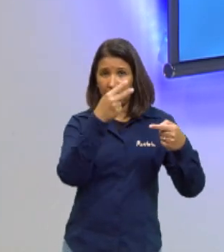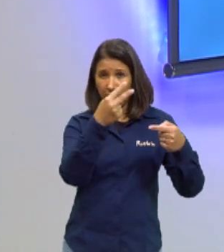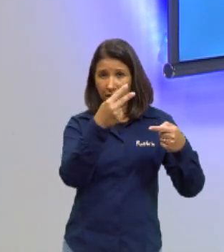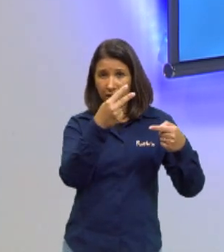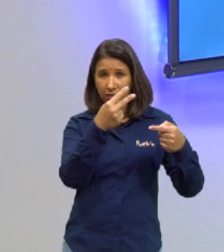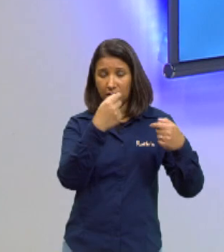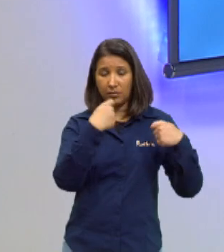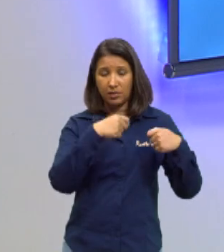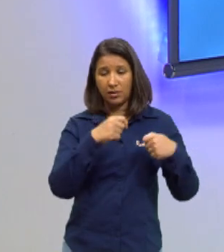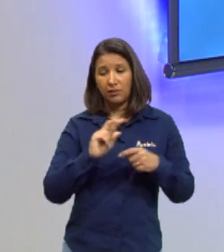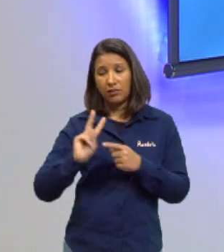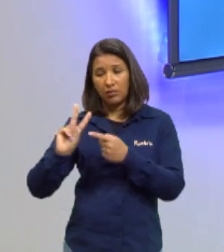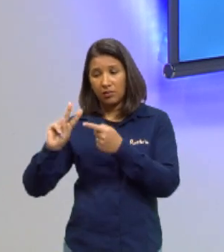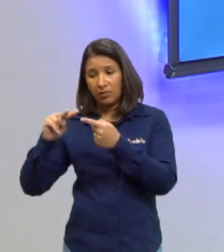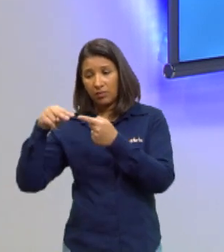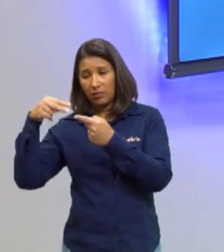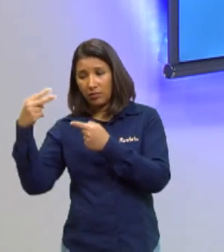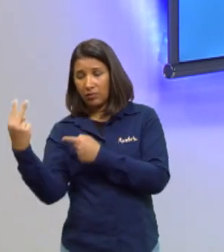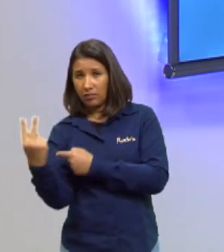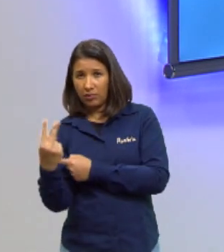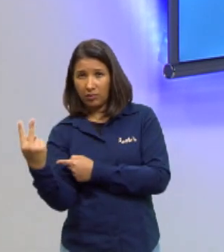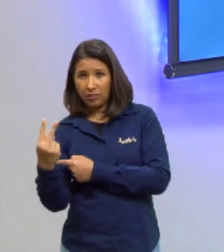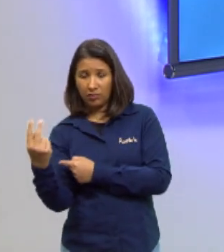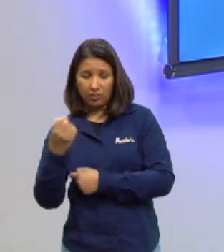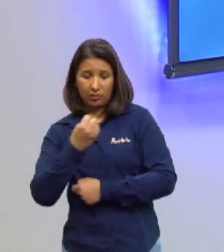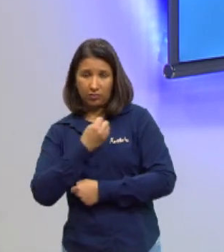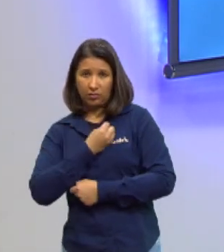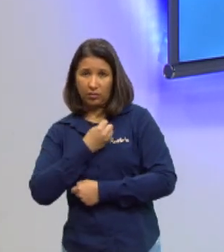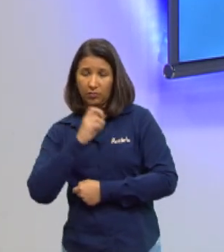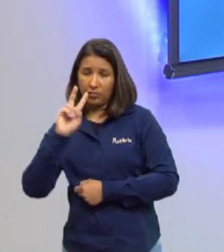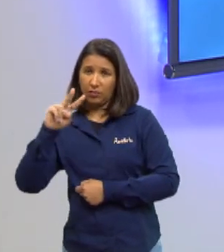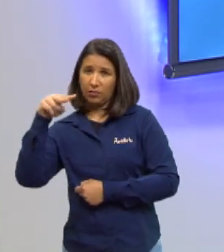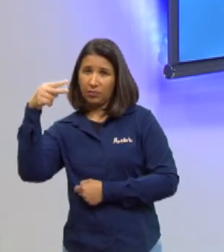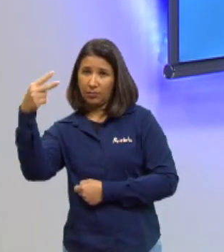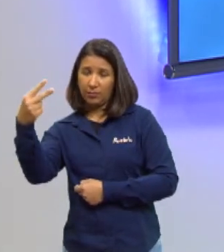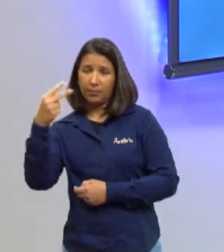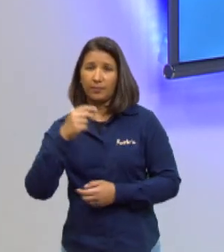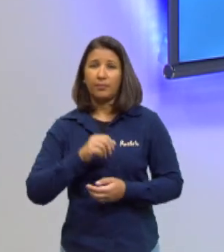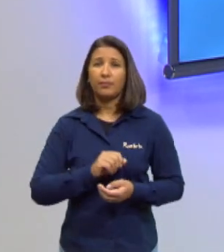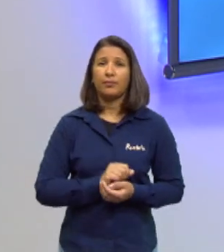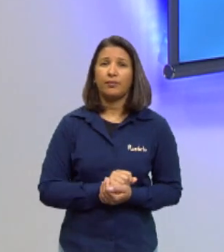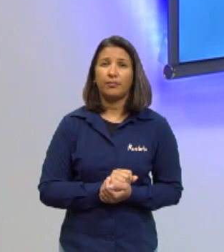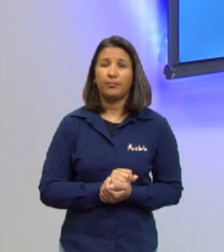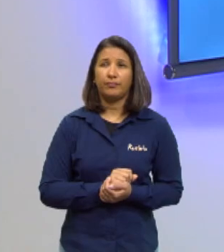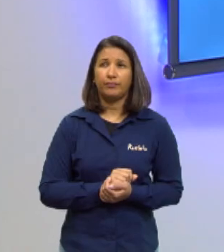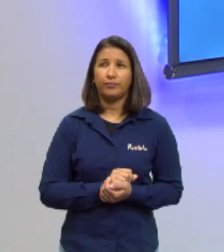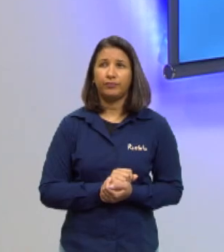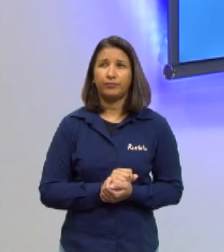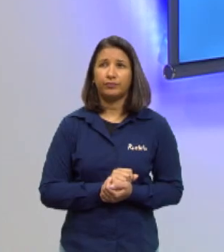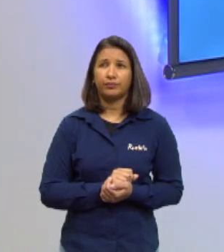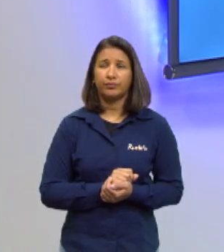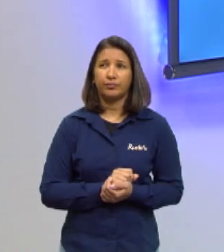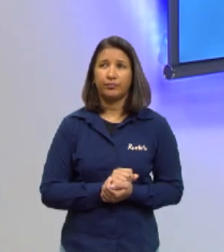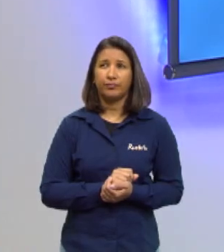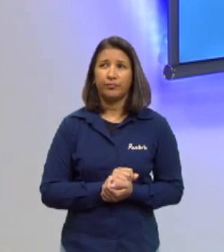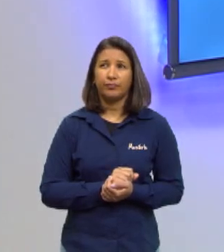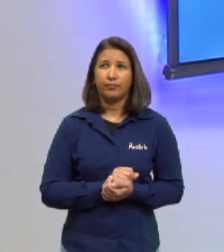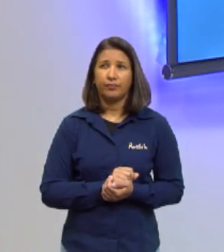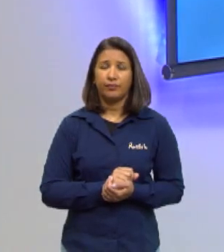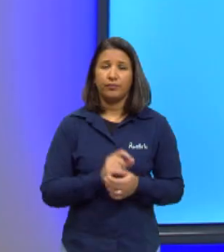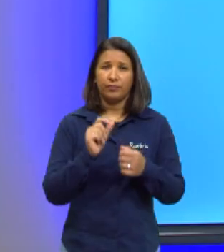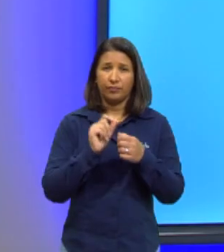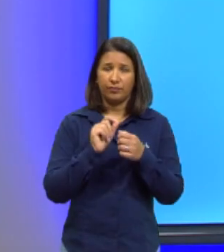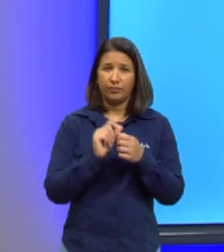dois membros da equação ao quadrado, certo? Então, antes de fazer, vamos fazer